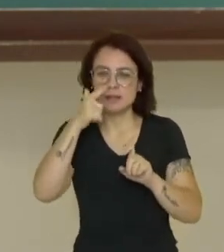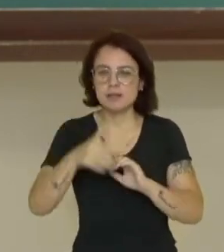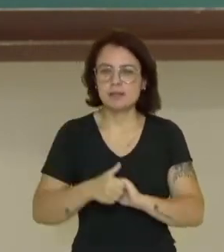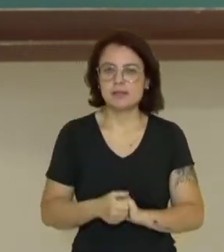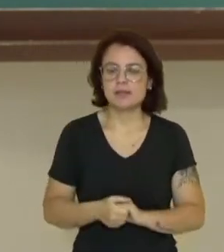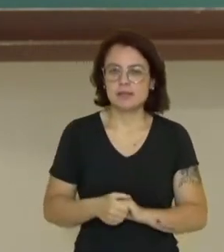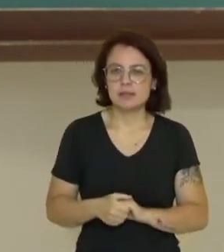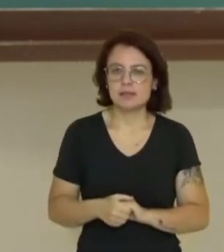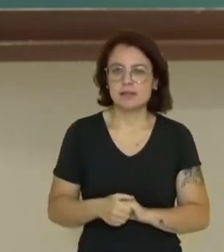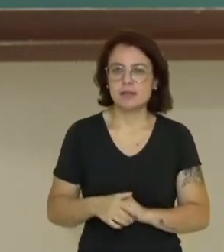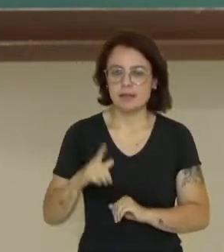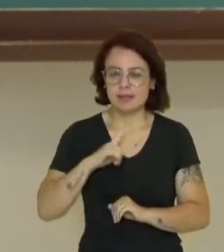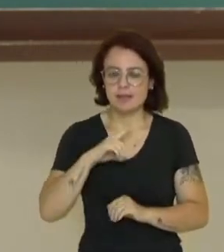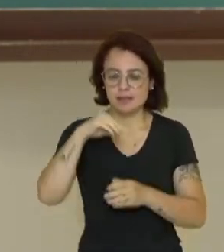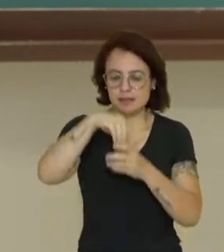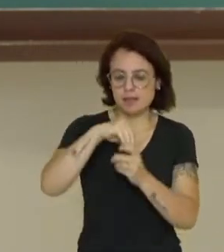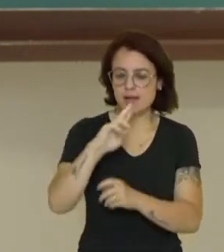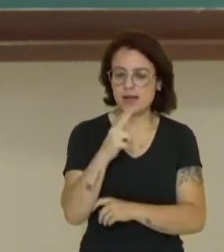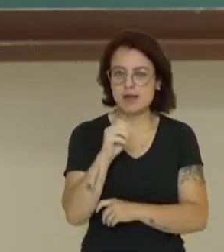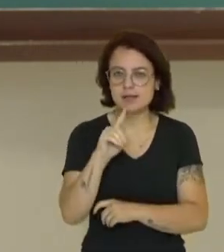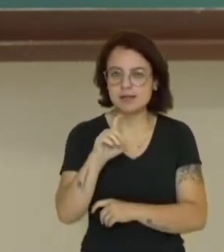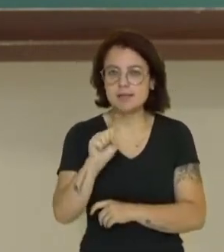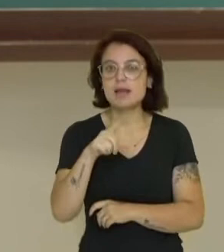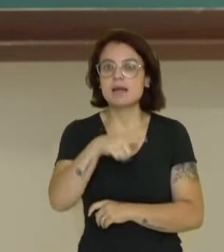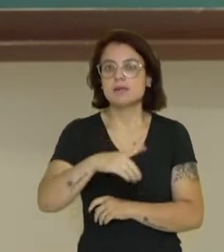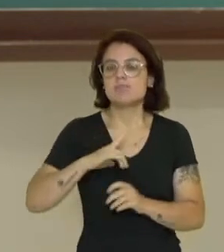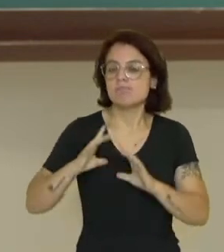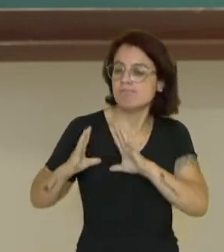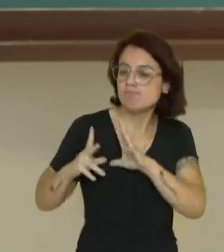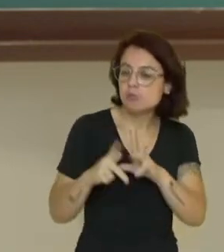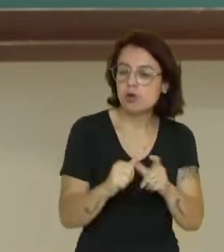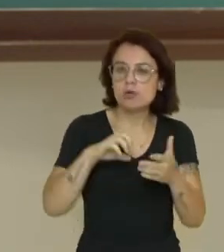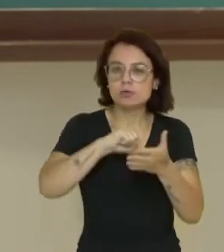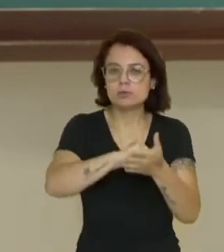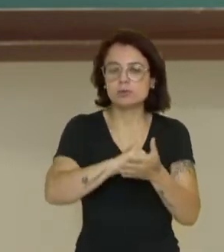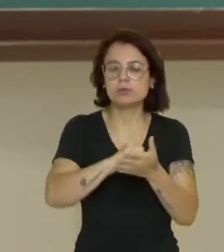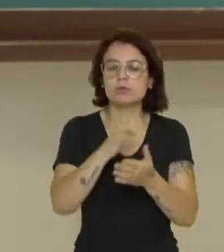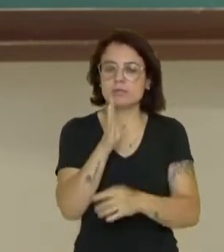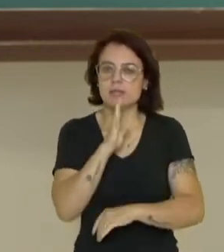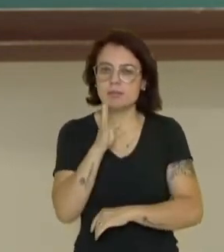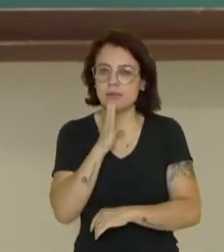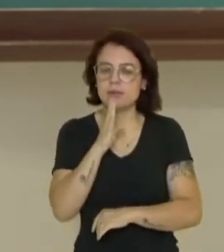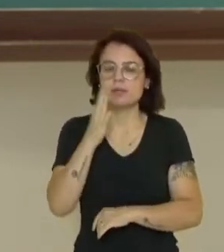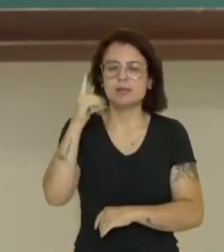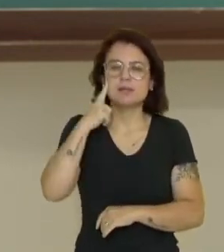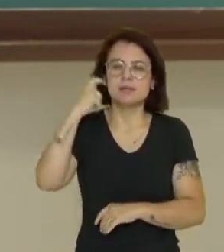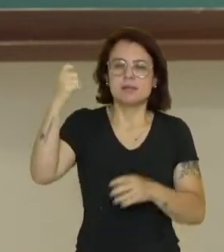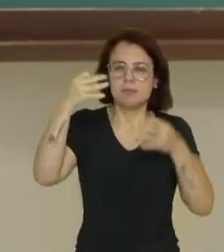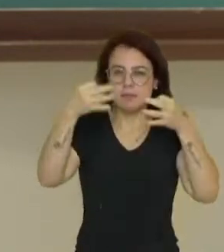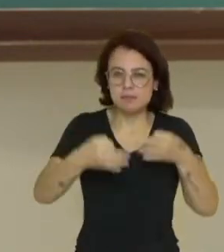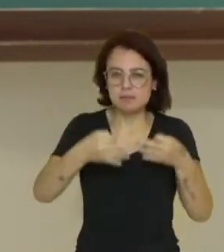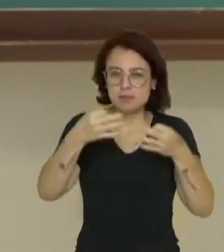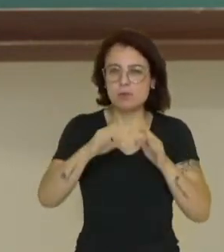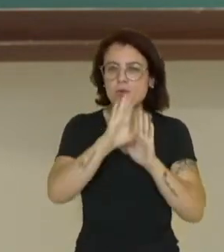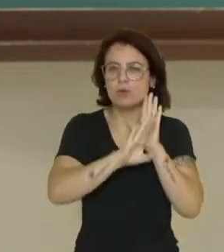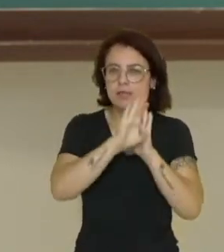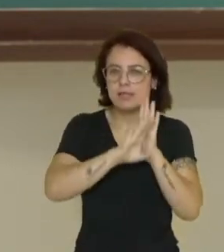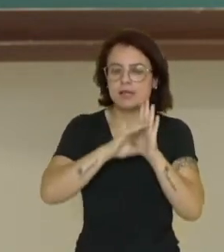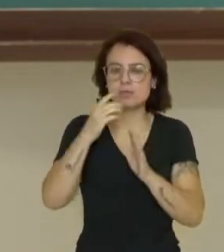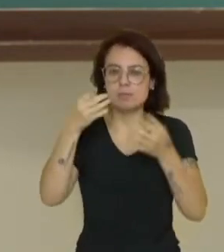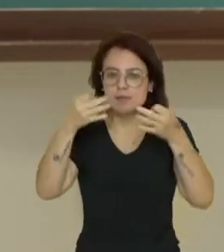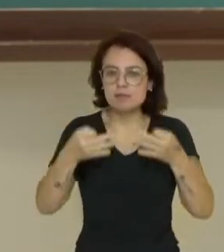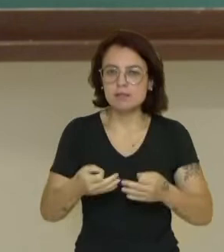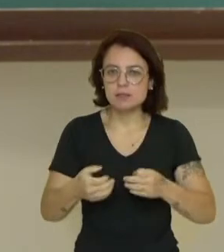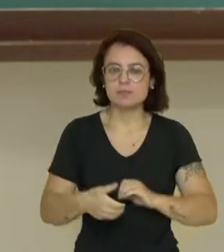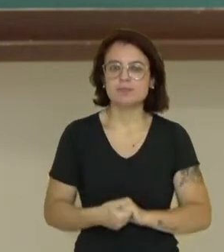né, ela tem acesso a todo o conhecimento, às ideias perfeitas, aos conceitos perfeitos, né? Quando